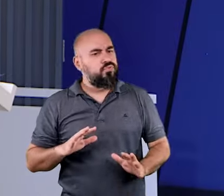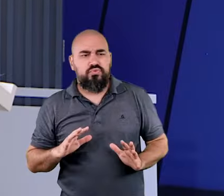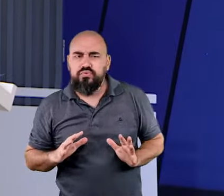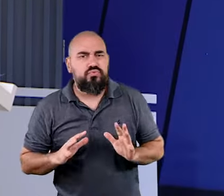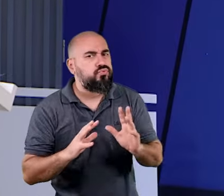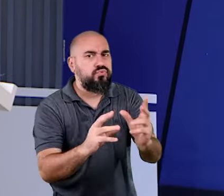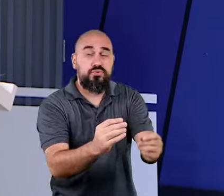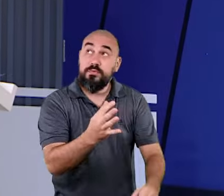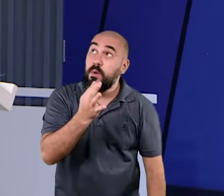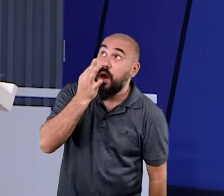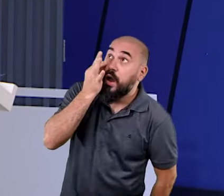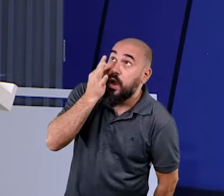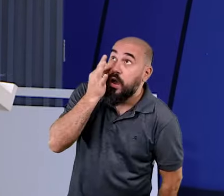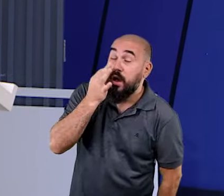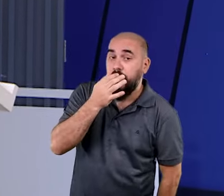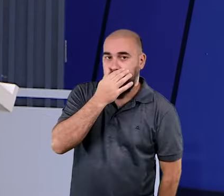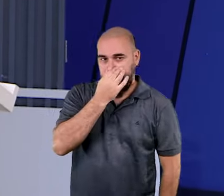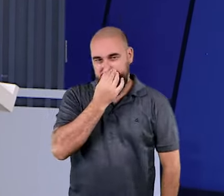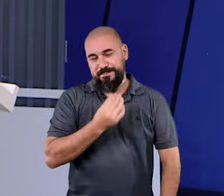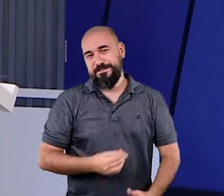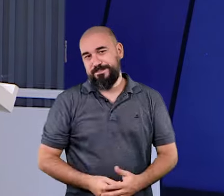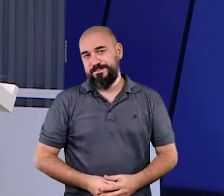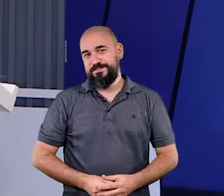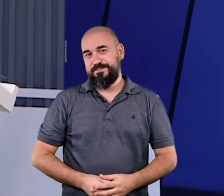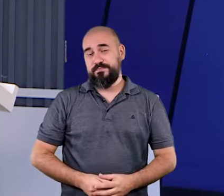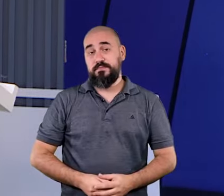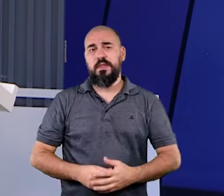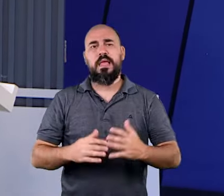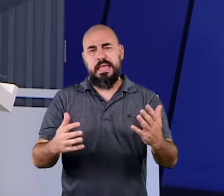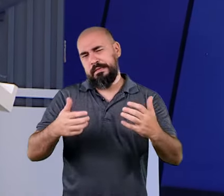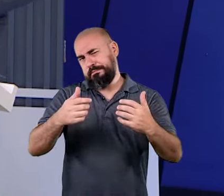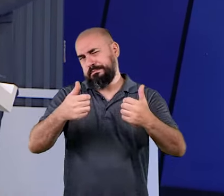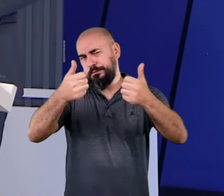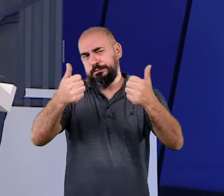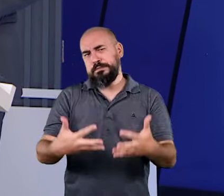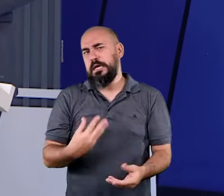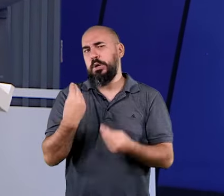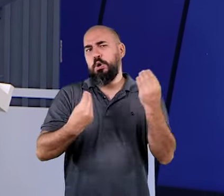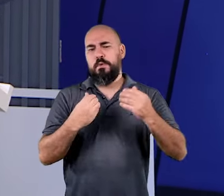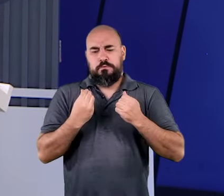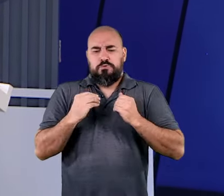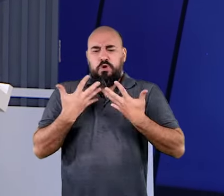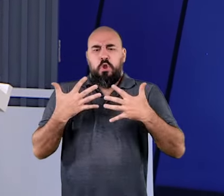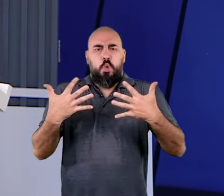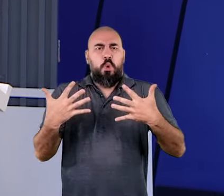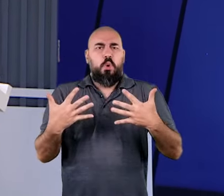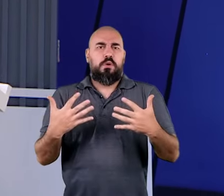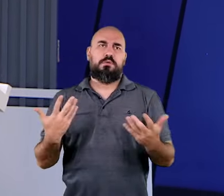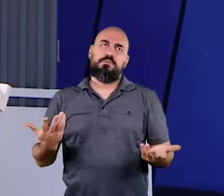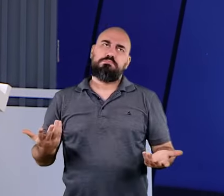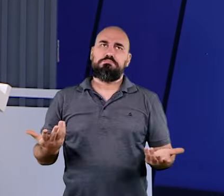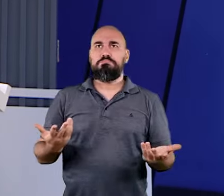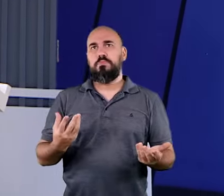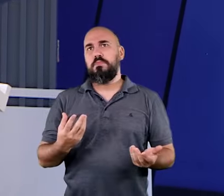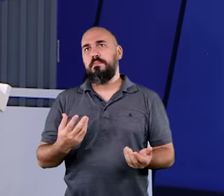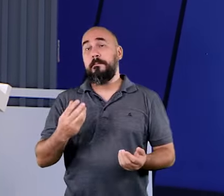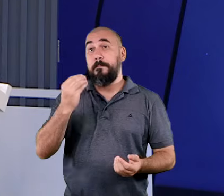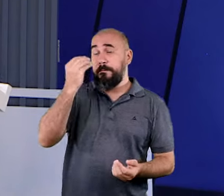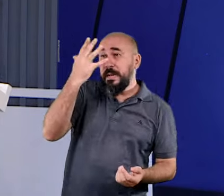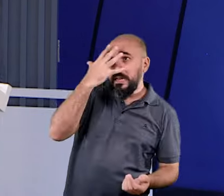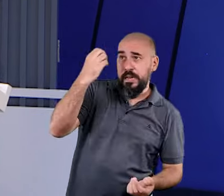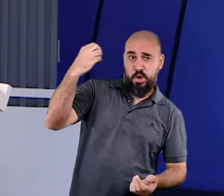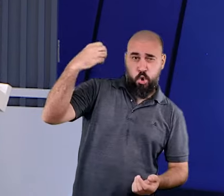muito difícil eu descrever para você o que seria algo glorioso. Podia dizer algo grandioso, algo